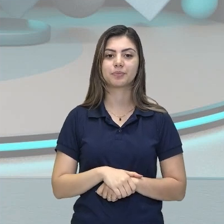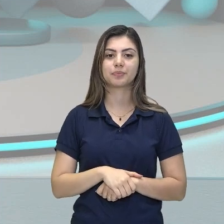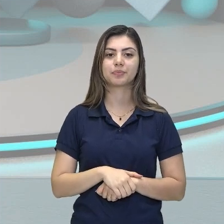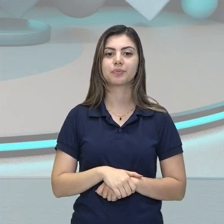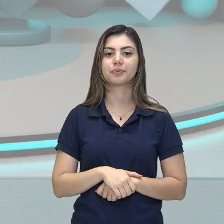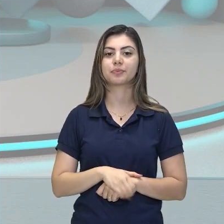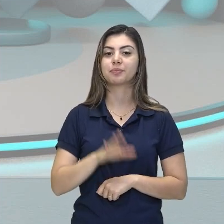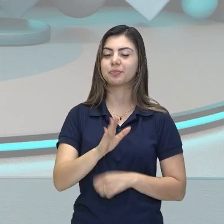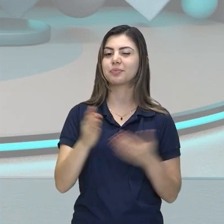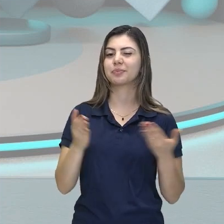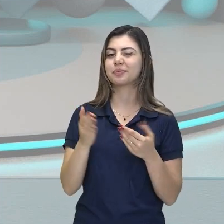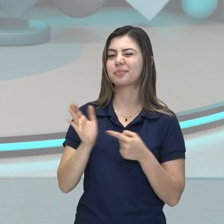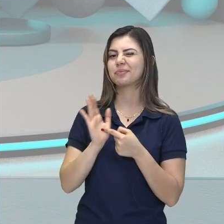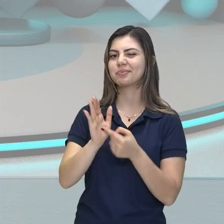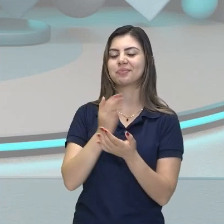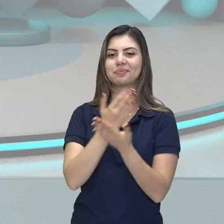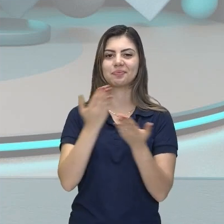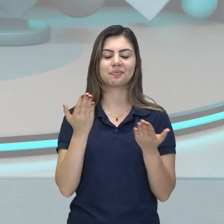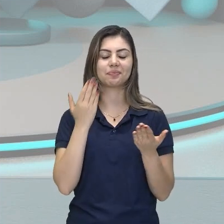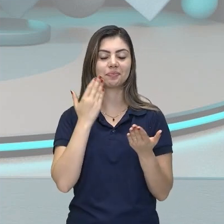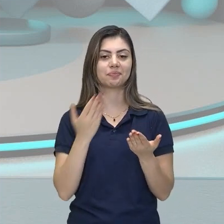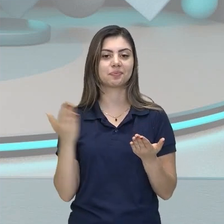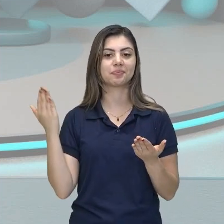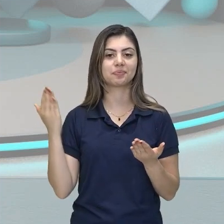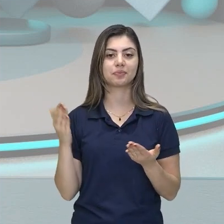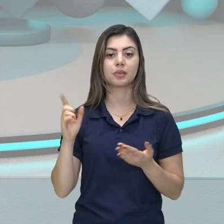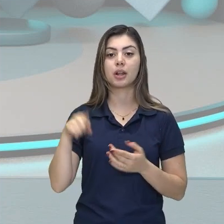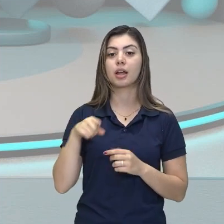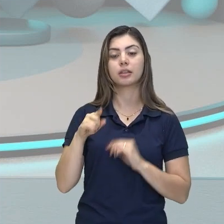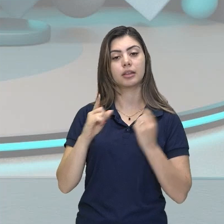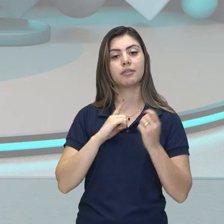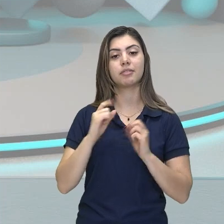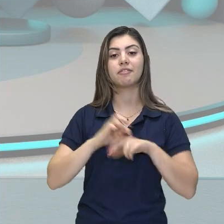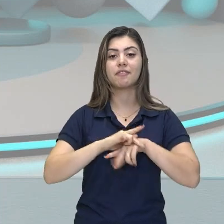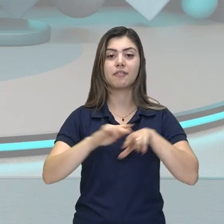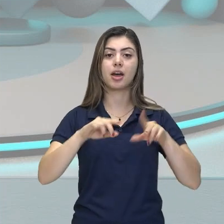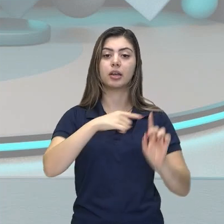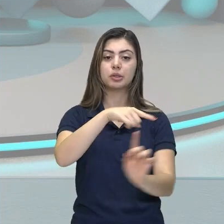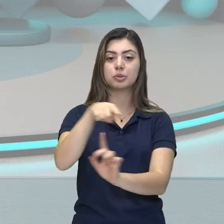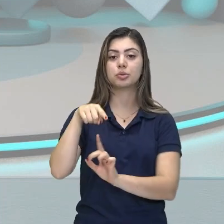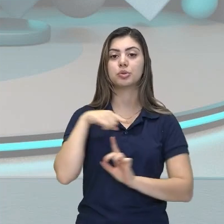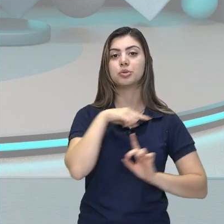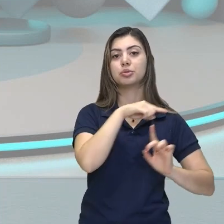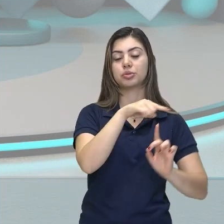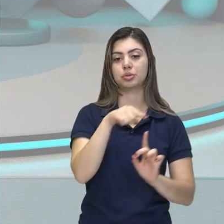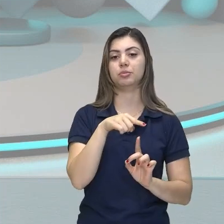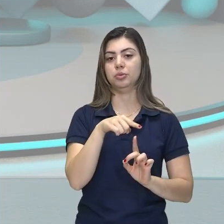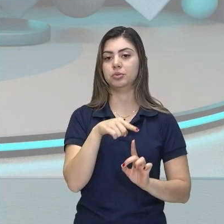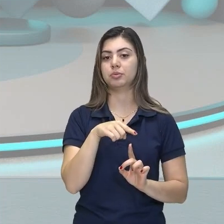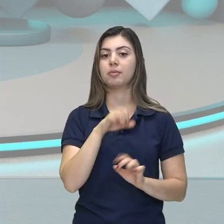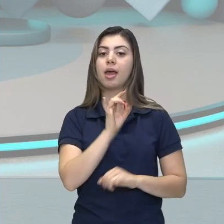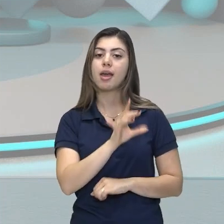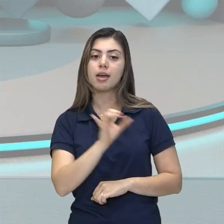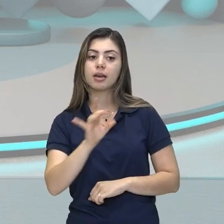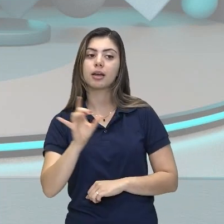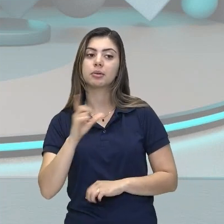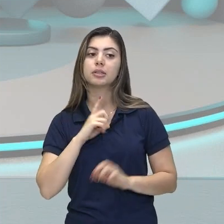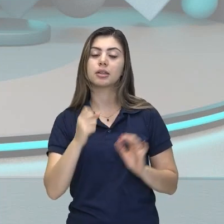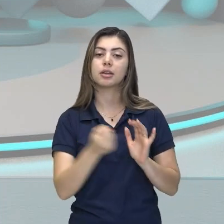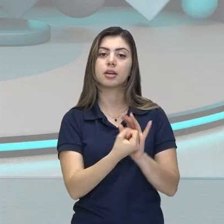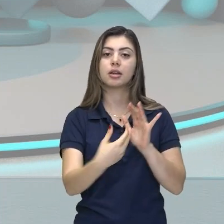ver aí, ó, a modalidade, né? Acabei de falar. Então, ó, o SUP evoluiu para incluir várias modalidades, cada uma com as